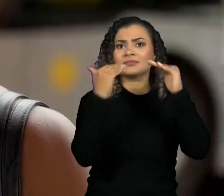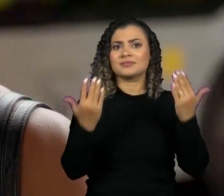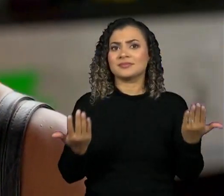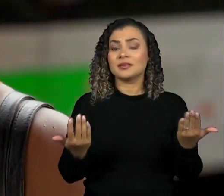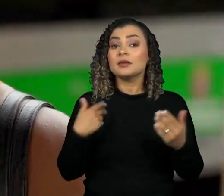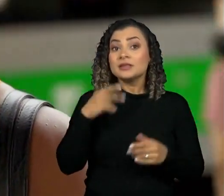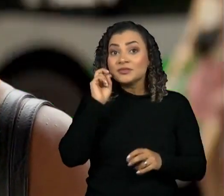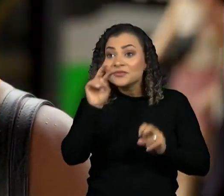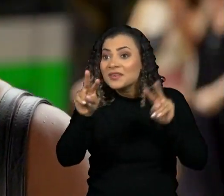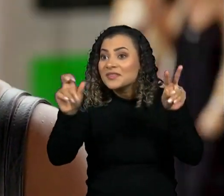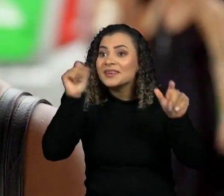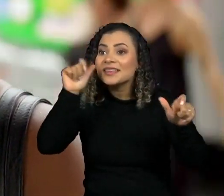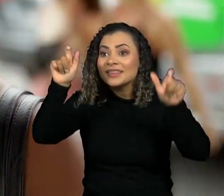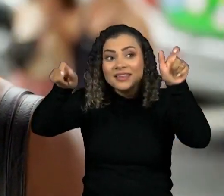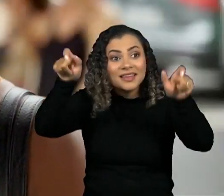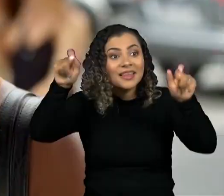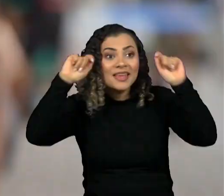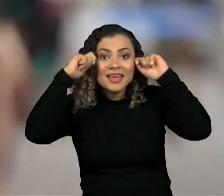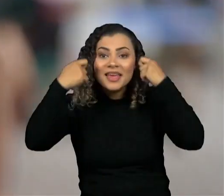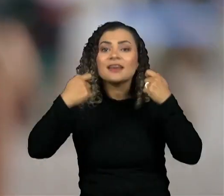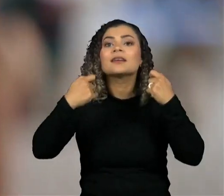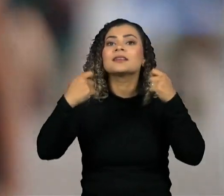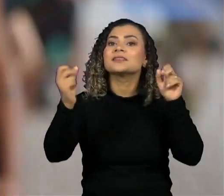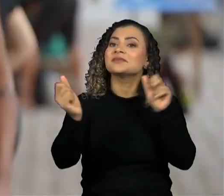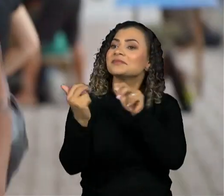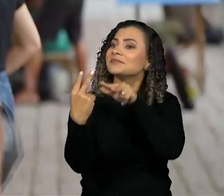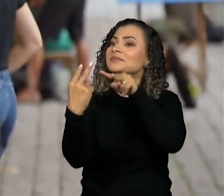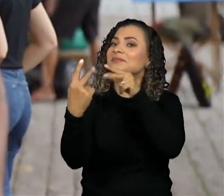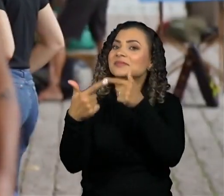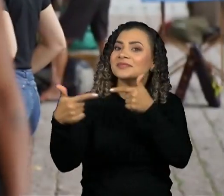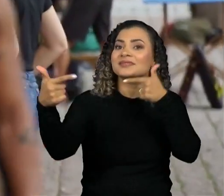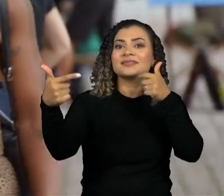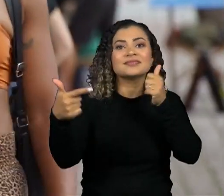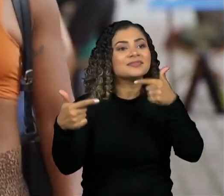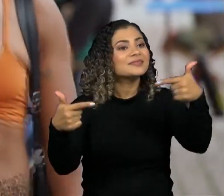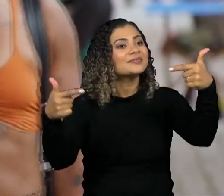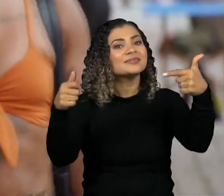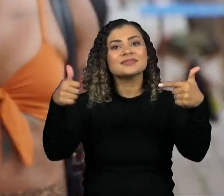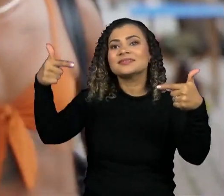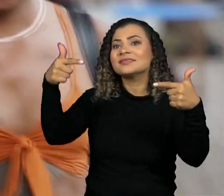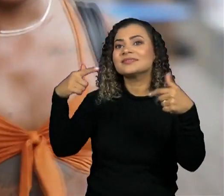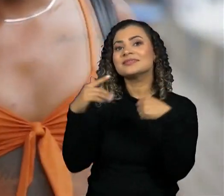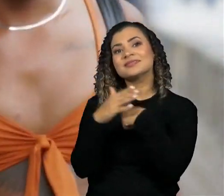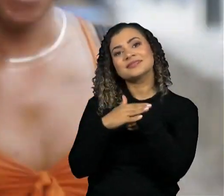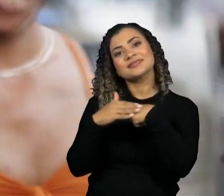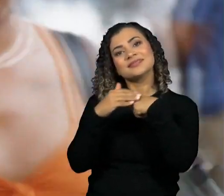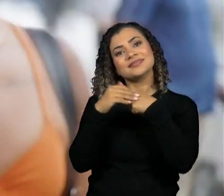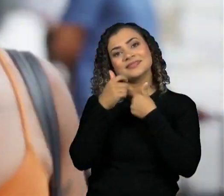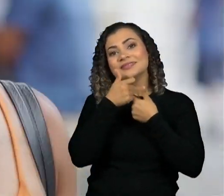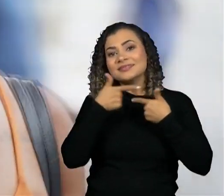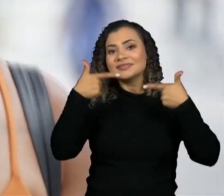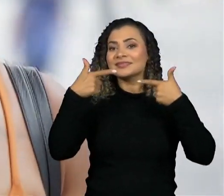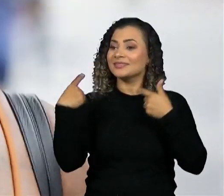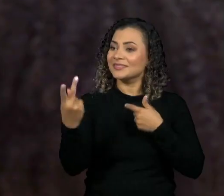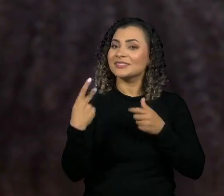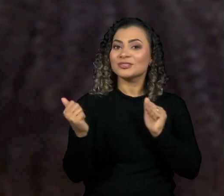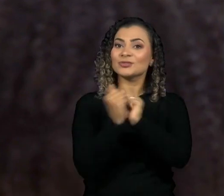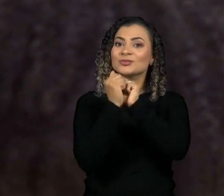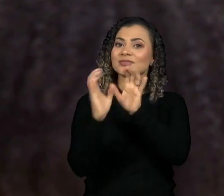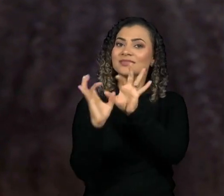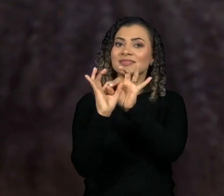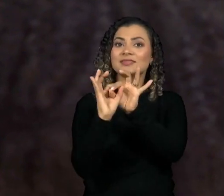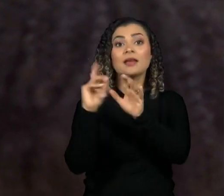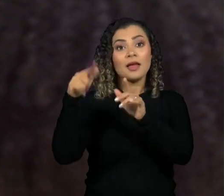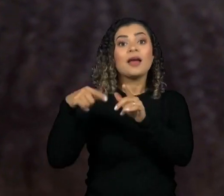outra, a gente sorri, eu acho que meio que... para deixar a outra confortável, né? Dizer assim, estamos aqui juntas. É a questão